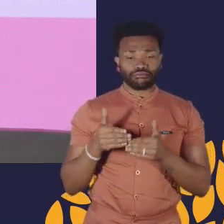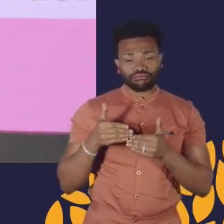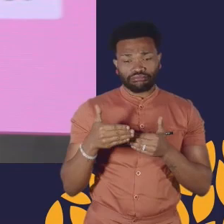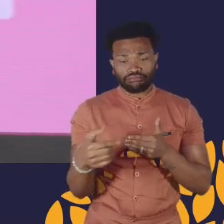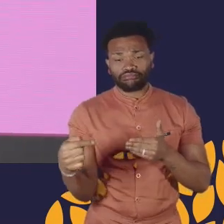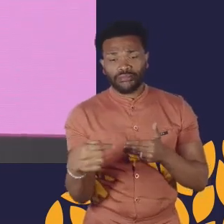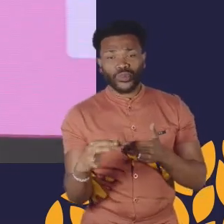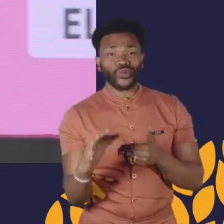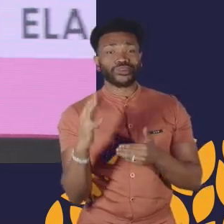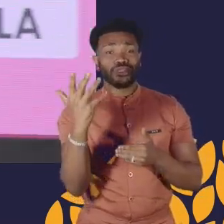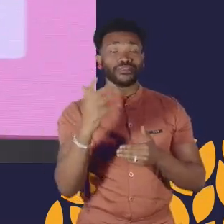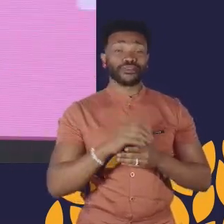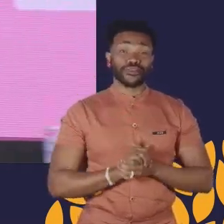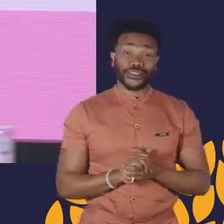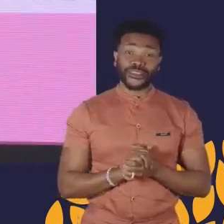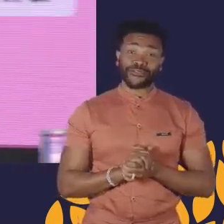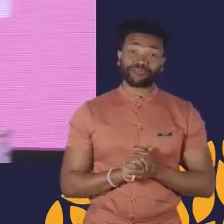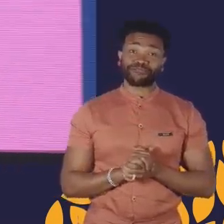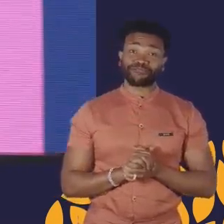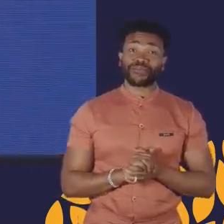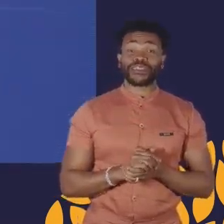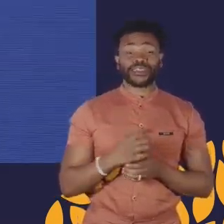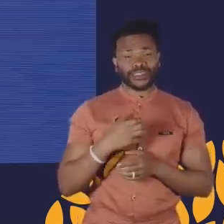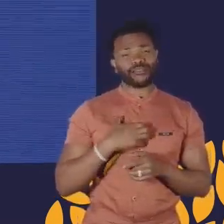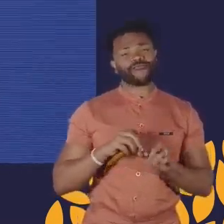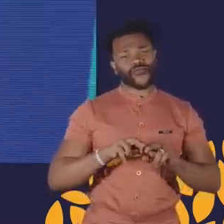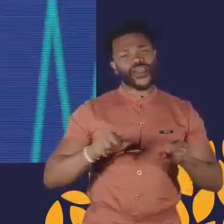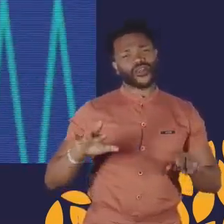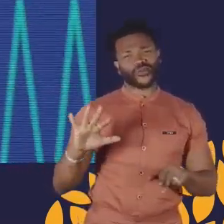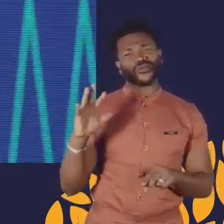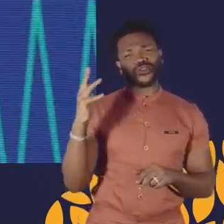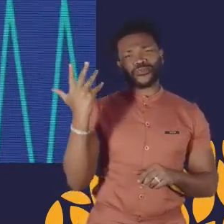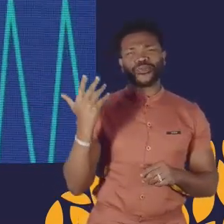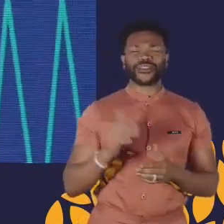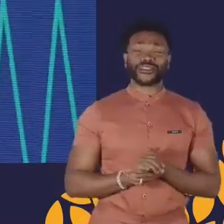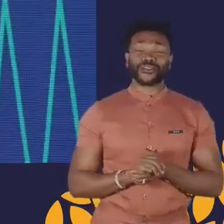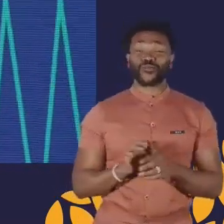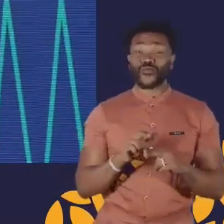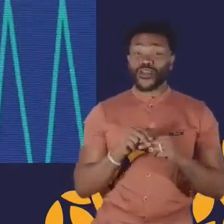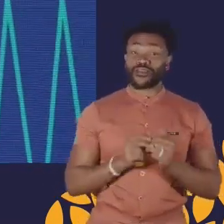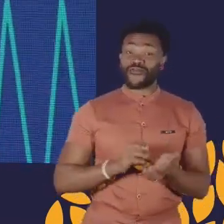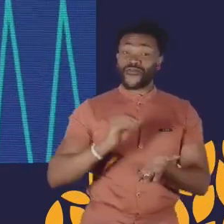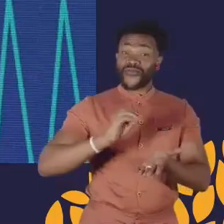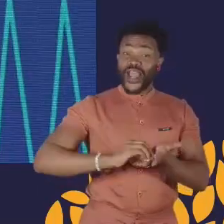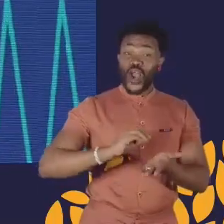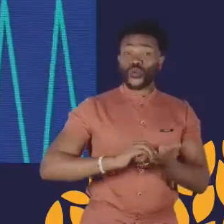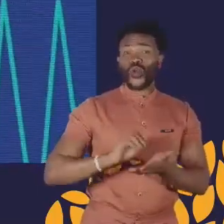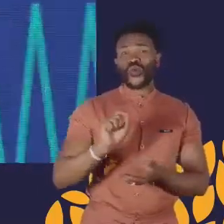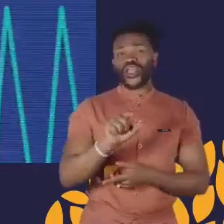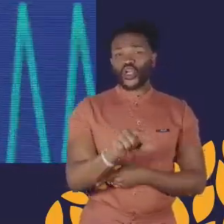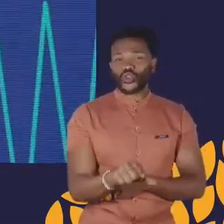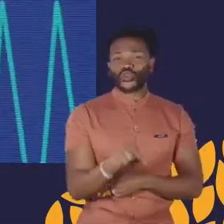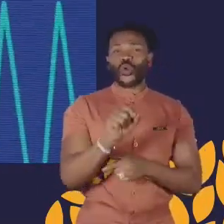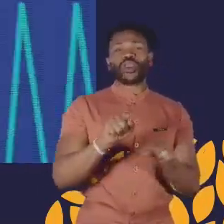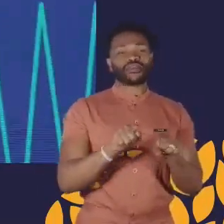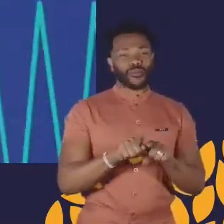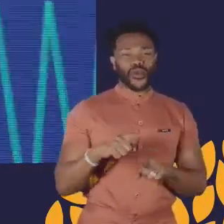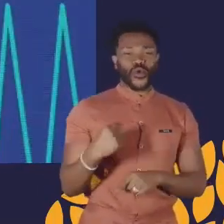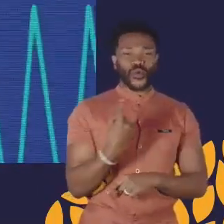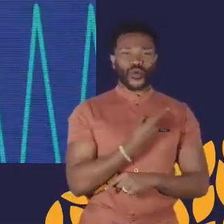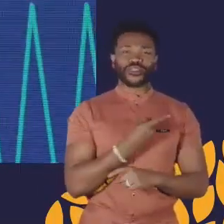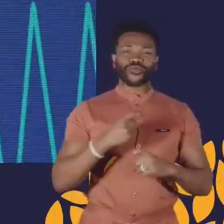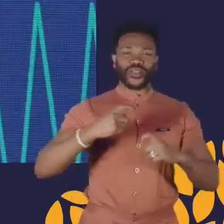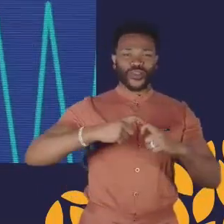colaterais, múltiplas reações muitas vezes, por falta de opção também para nós